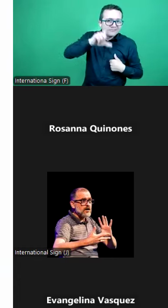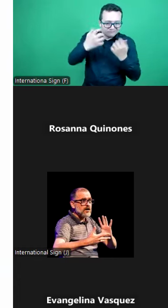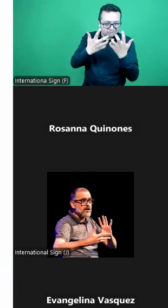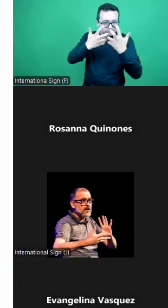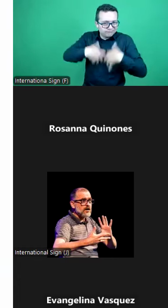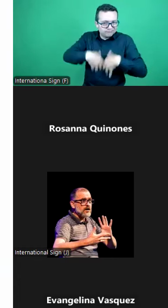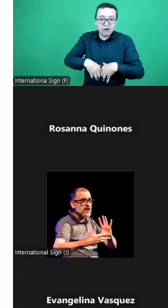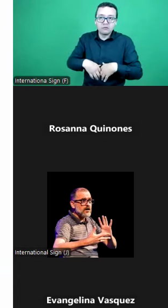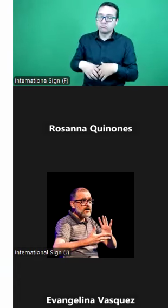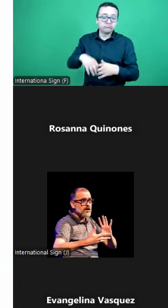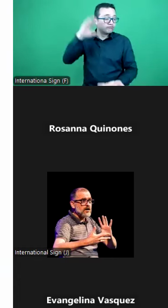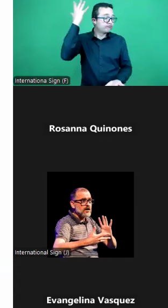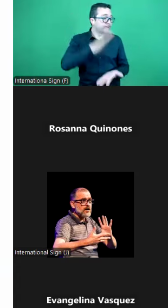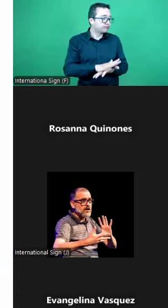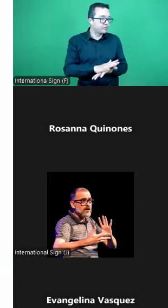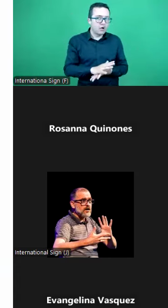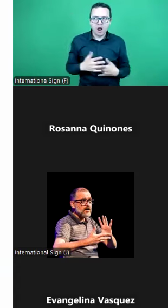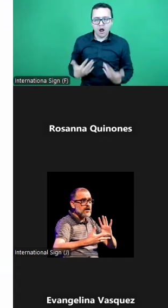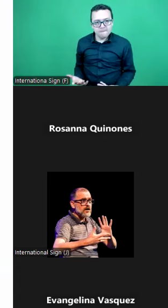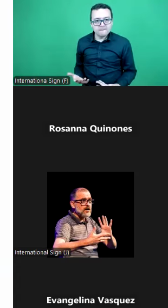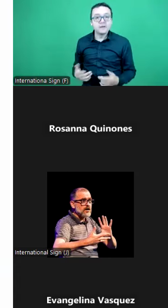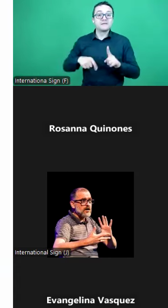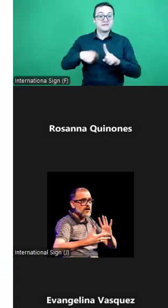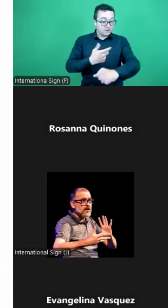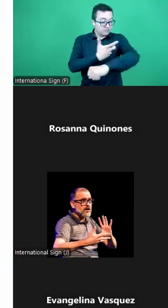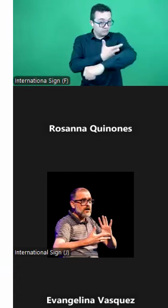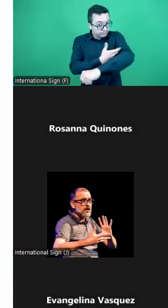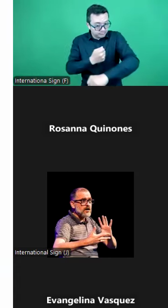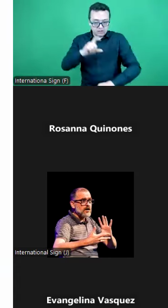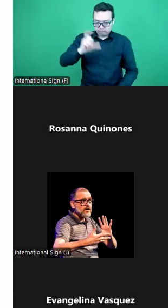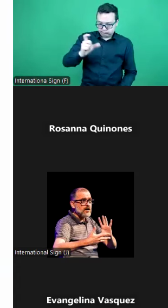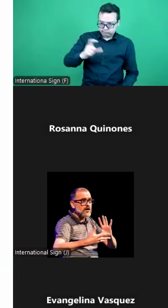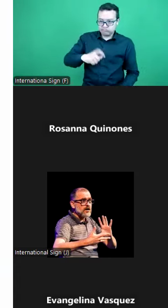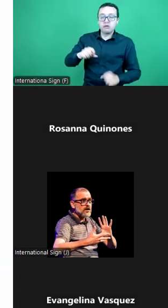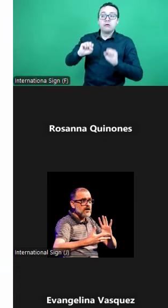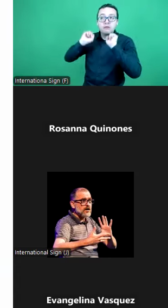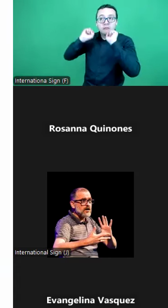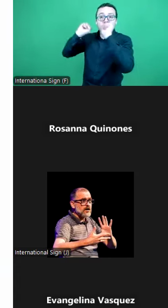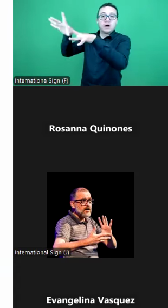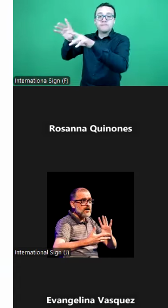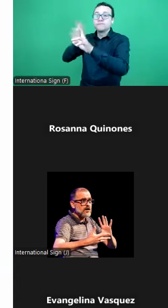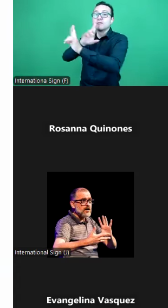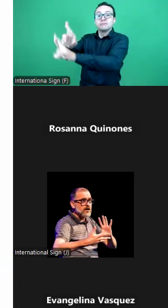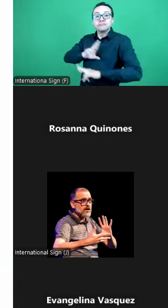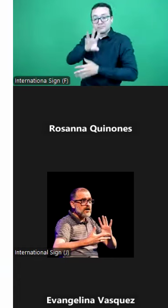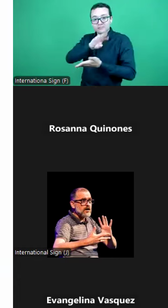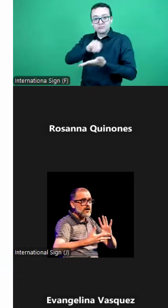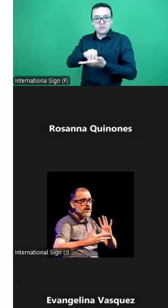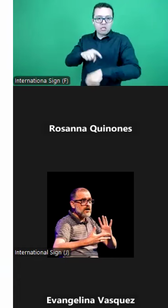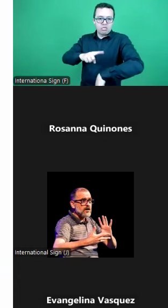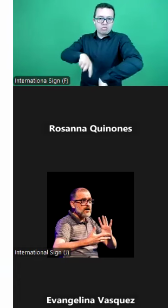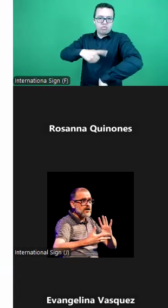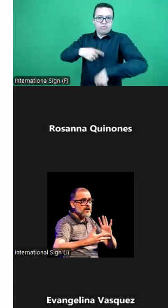ponto importante era o tempo de entrega dos resultados, que era muito longo. Muitas vezes era mais